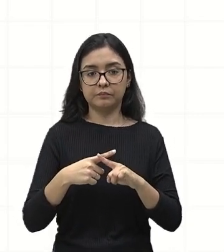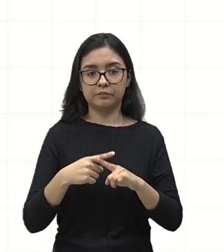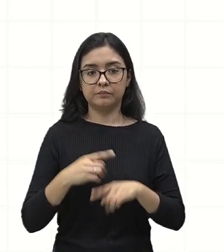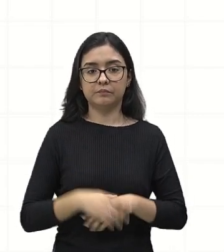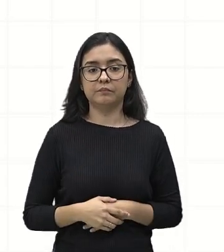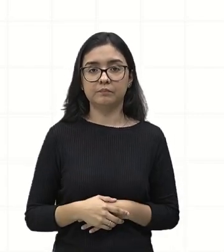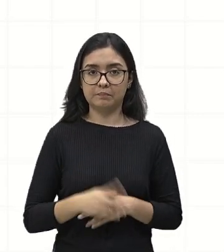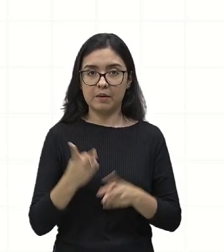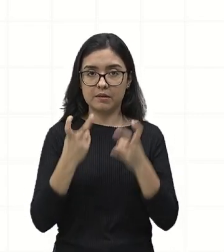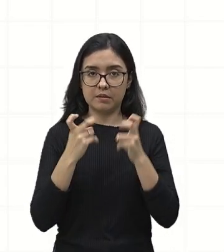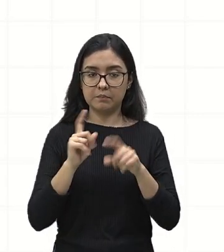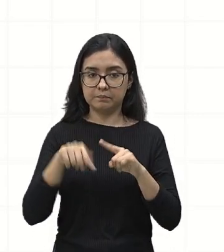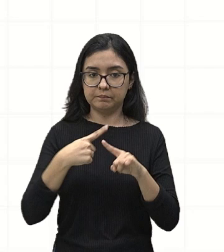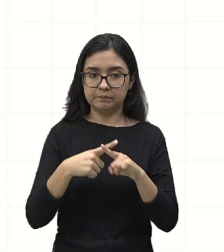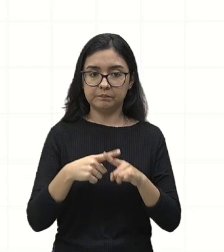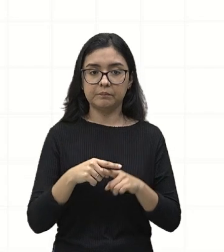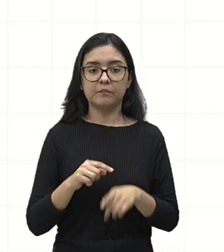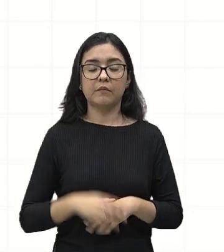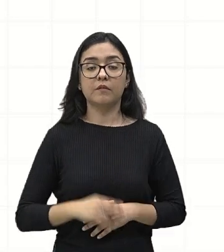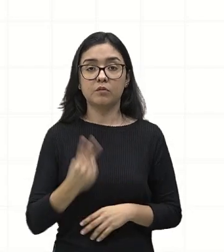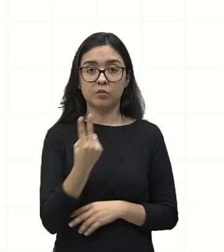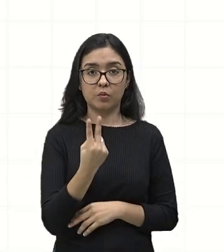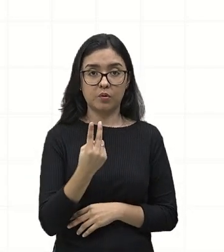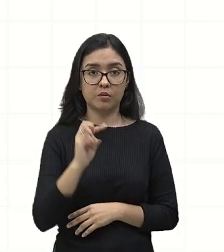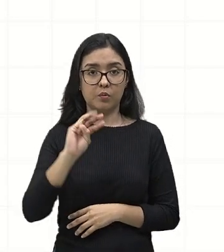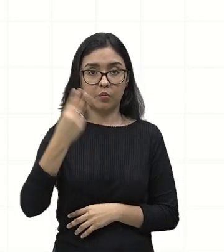ó, vezes 2 ao cubo.